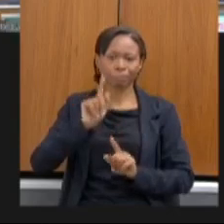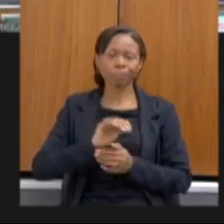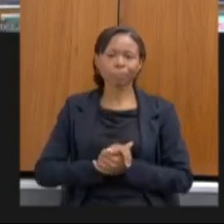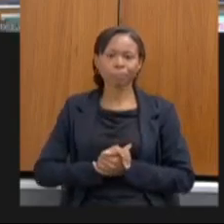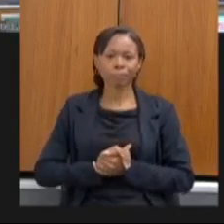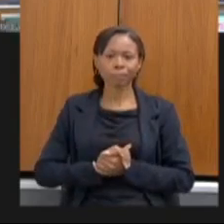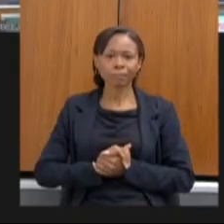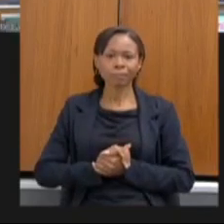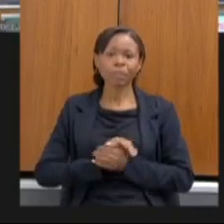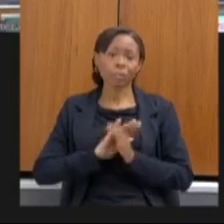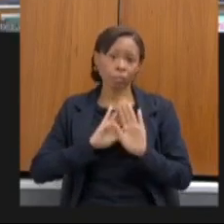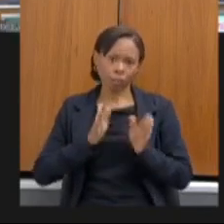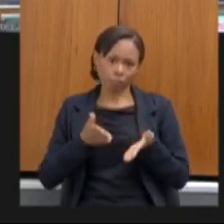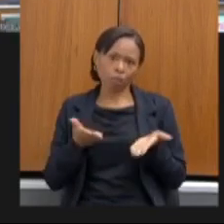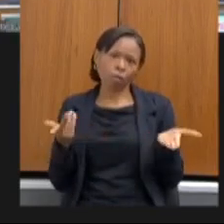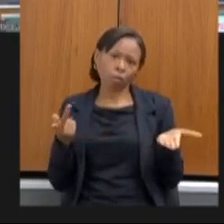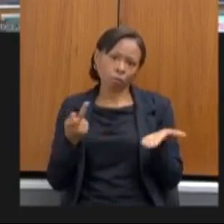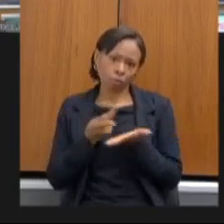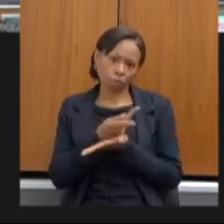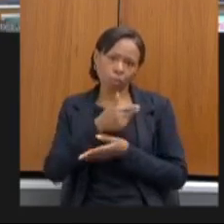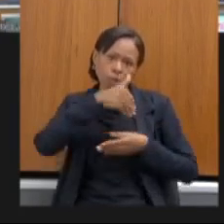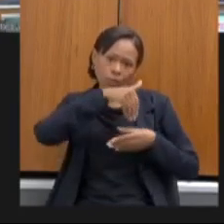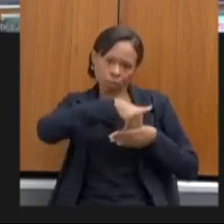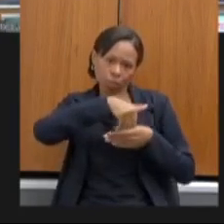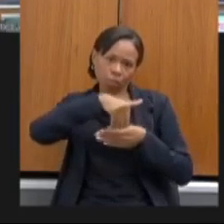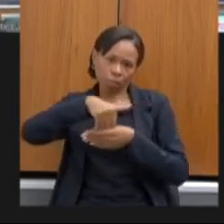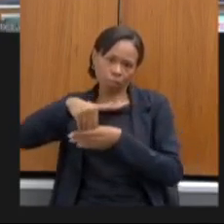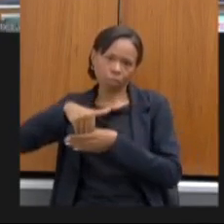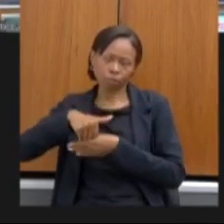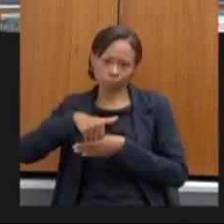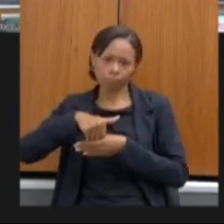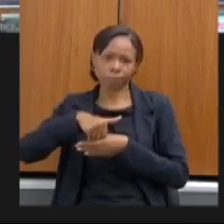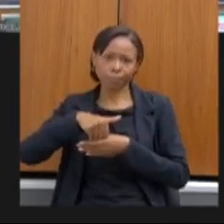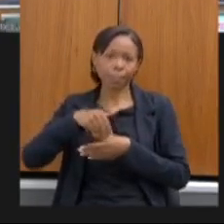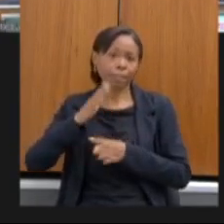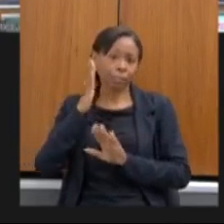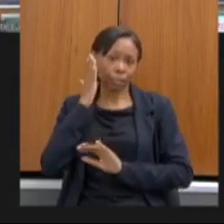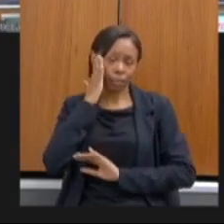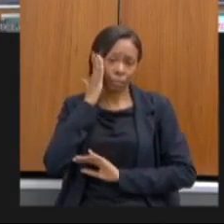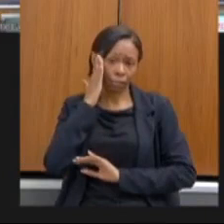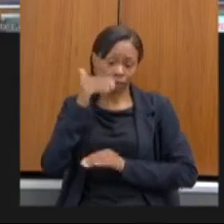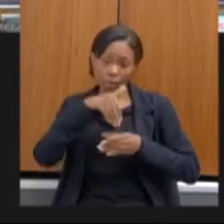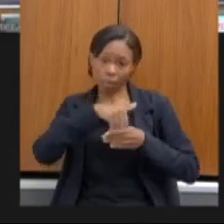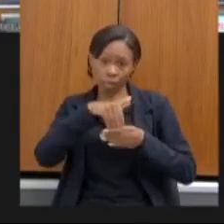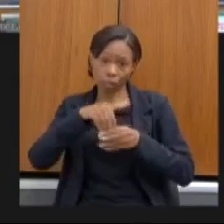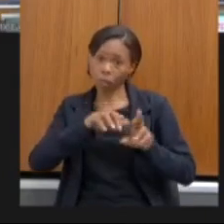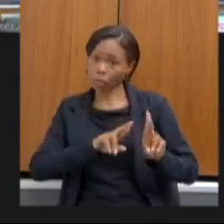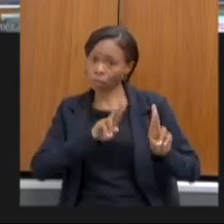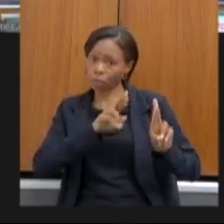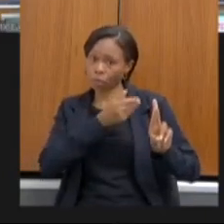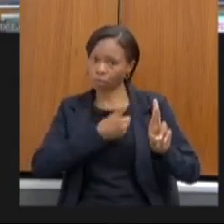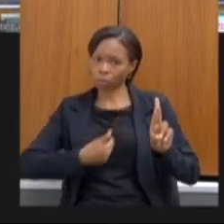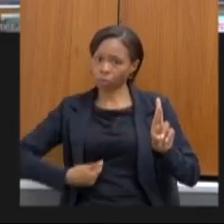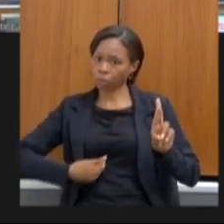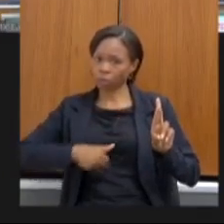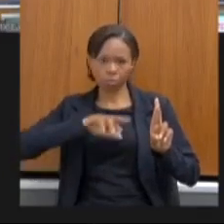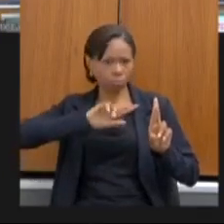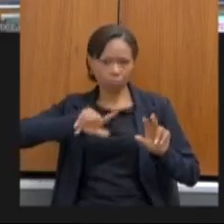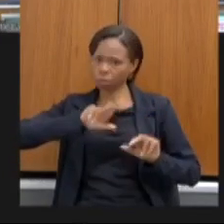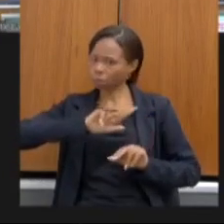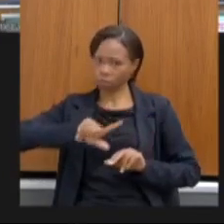tivemos aí as eleições a gente sabe que as eleições não são regidas pelo Estado as eleições